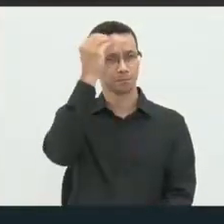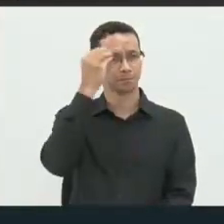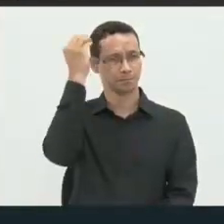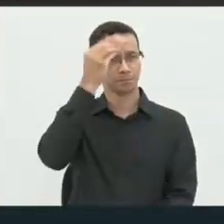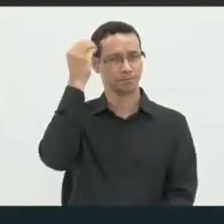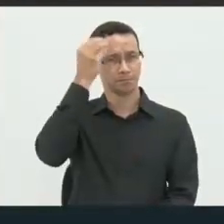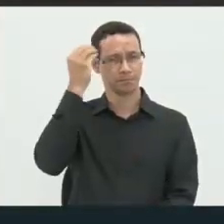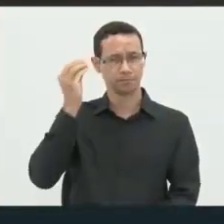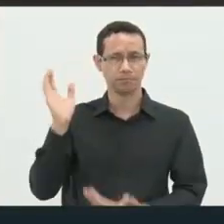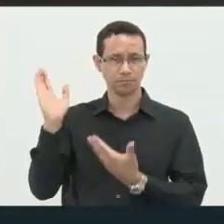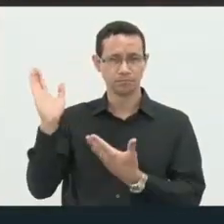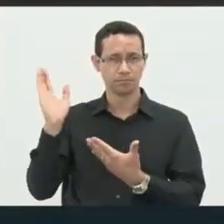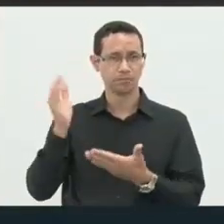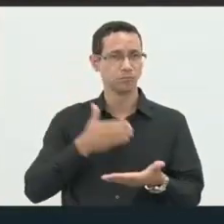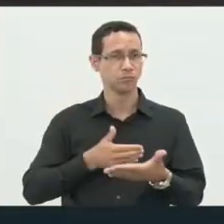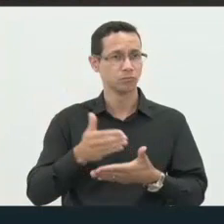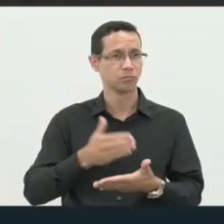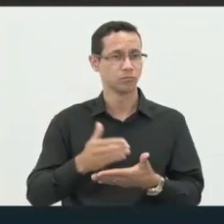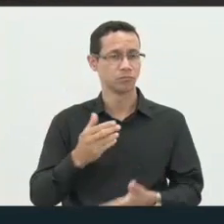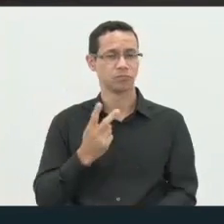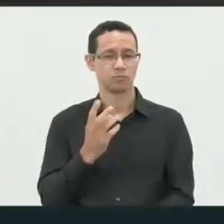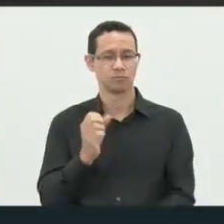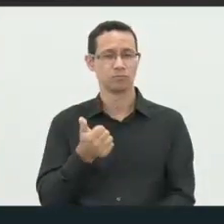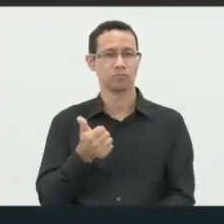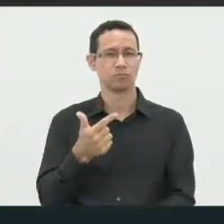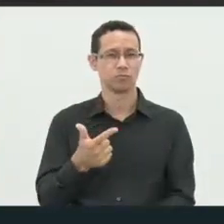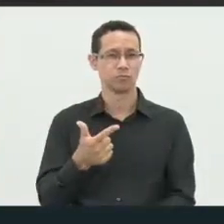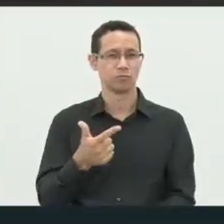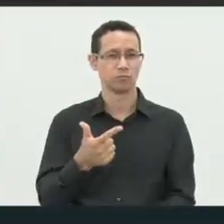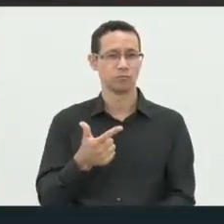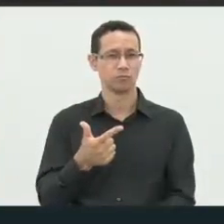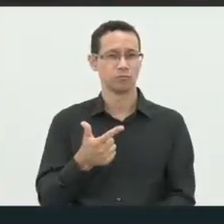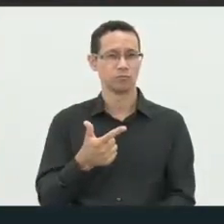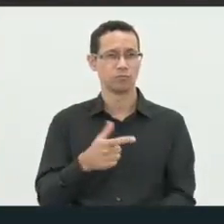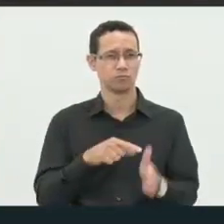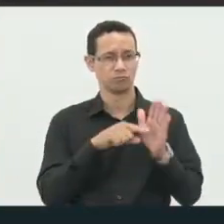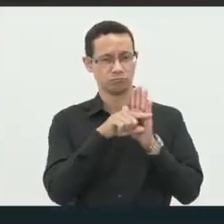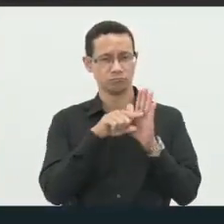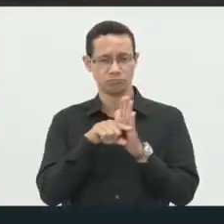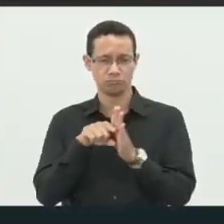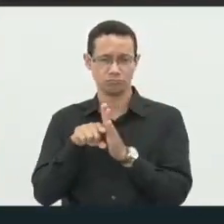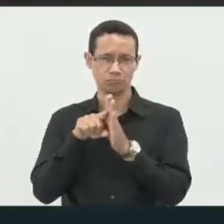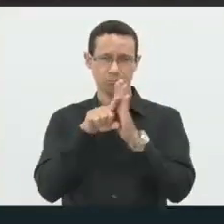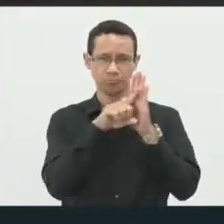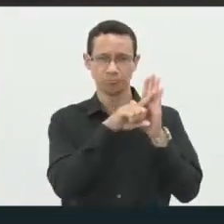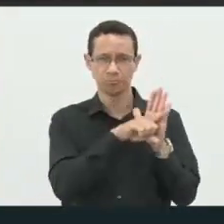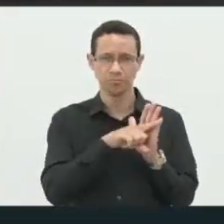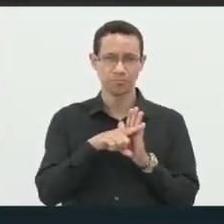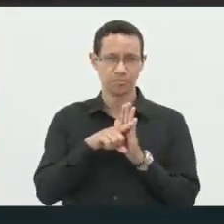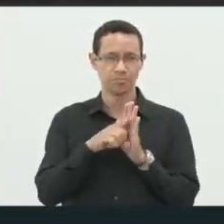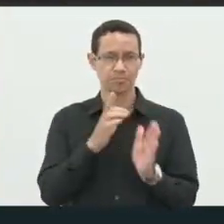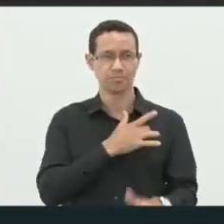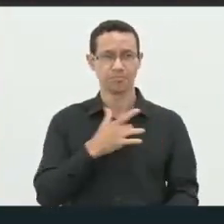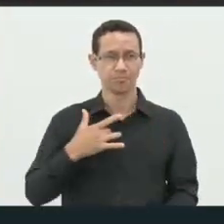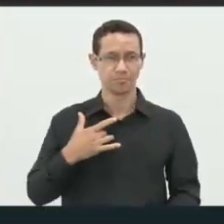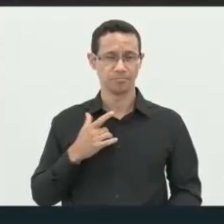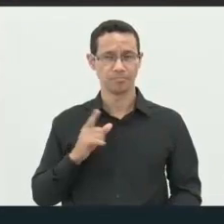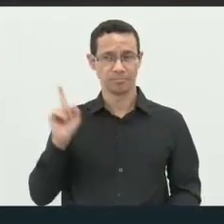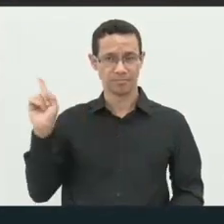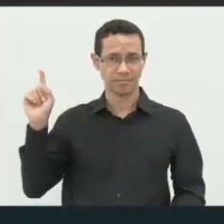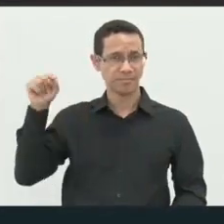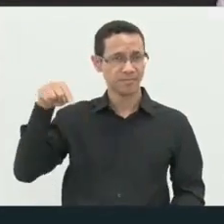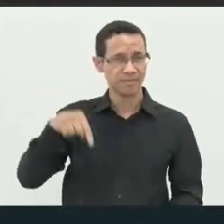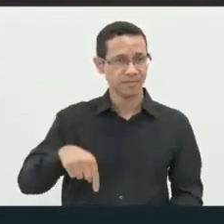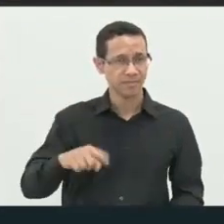desde 2012 eu fiscaliza a saúde da nossa cidade enquanto eu não tinha é não estava aqui como vereadora